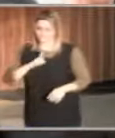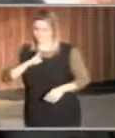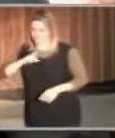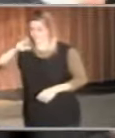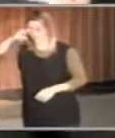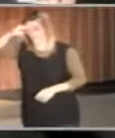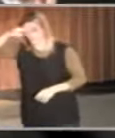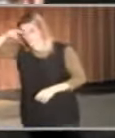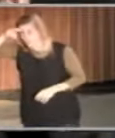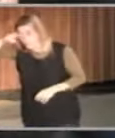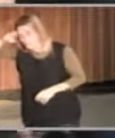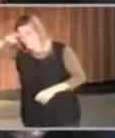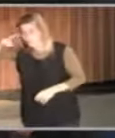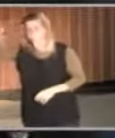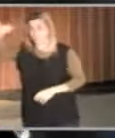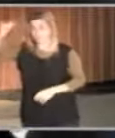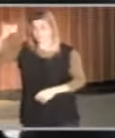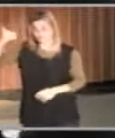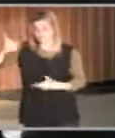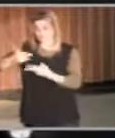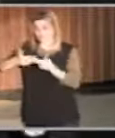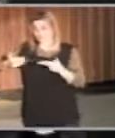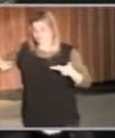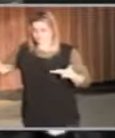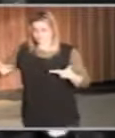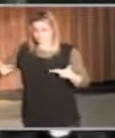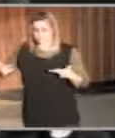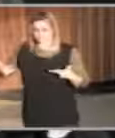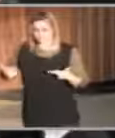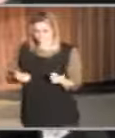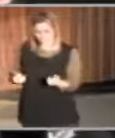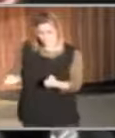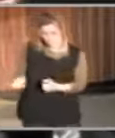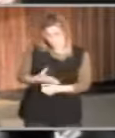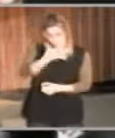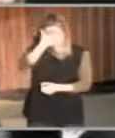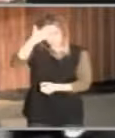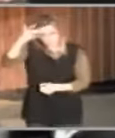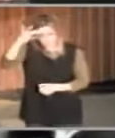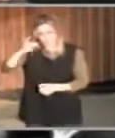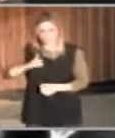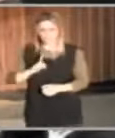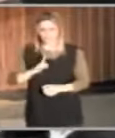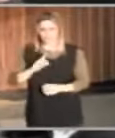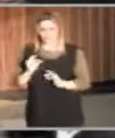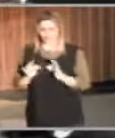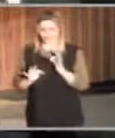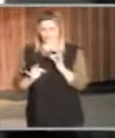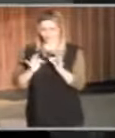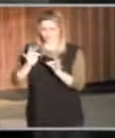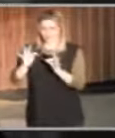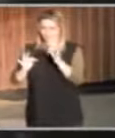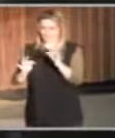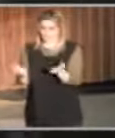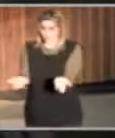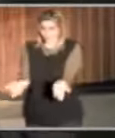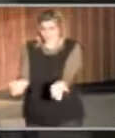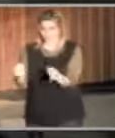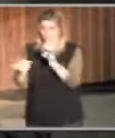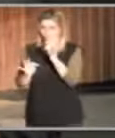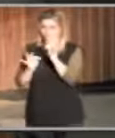geração é como eles estavam mantendo as histórias da nova geração eram até tecnologia as histórias da nova